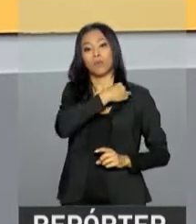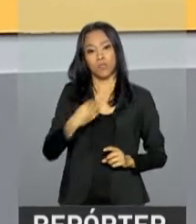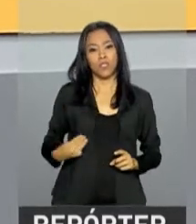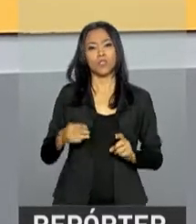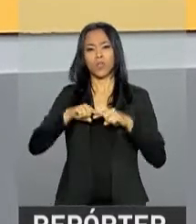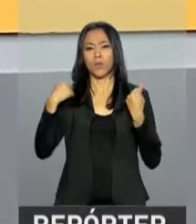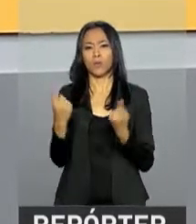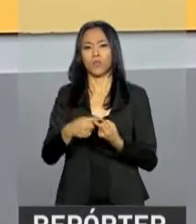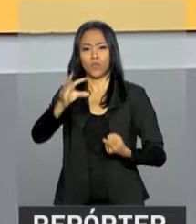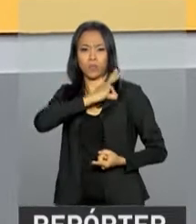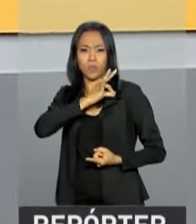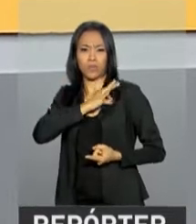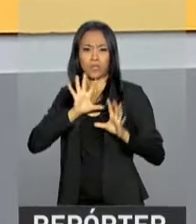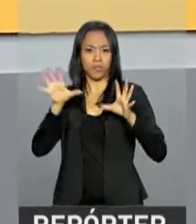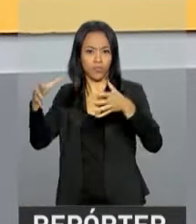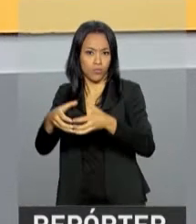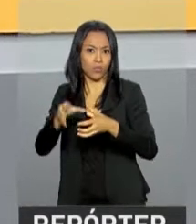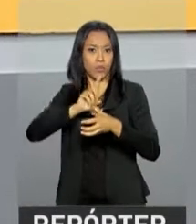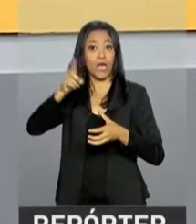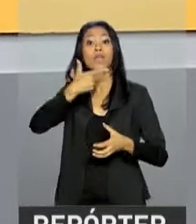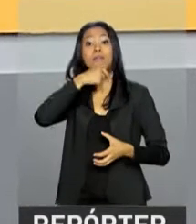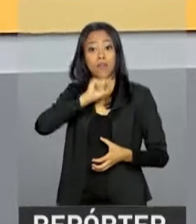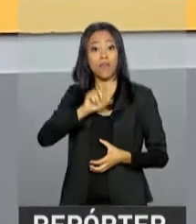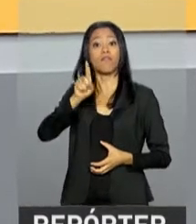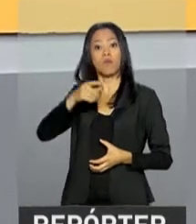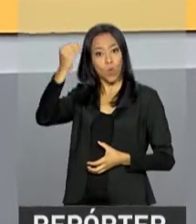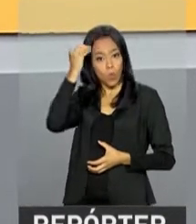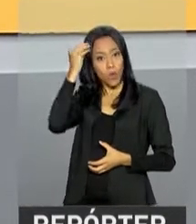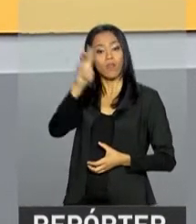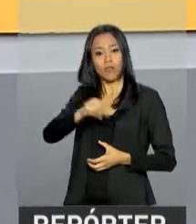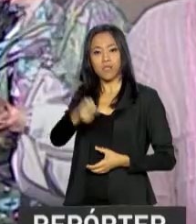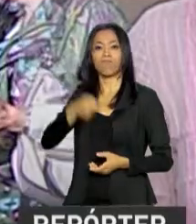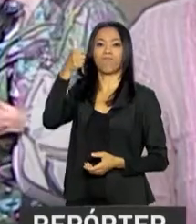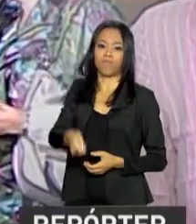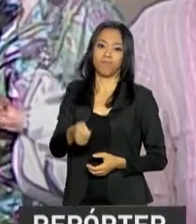forças policiais e garantiu que os responsáveis pelo crime serão punidos.